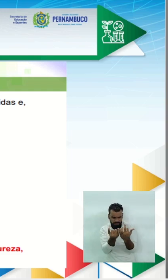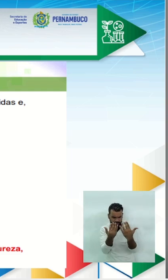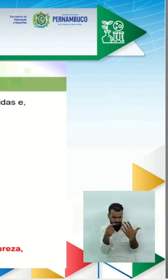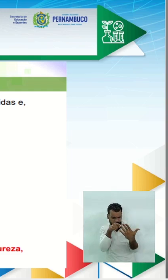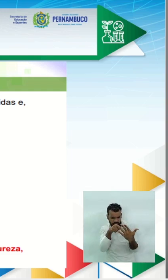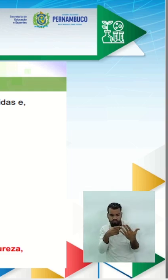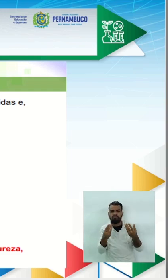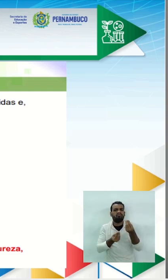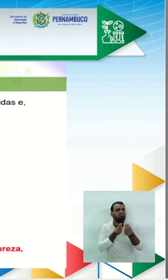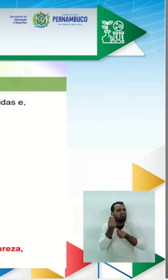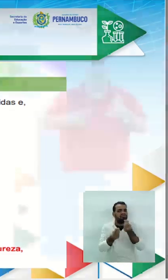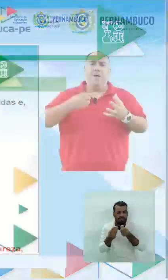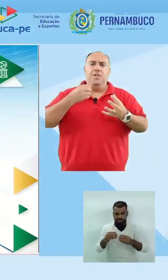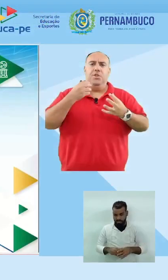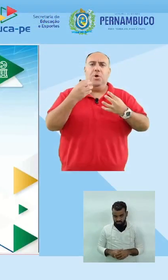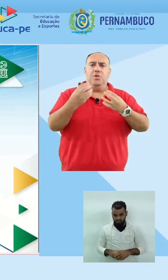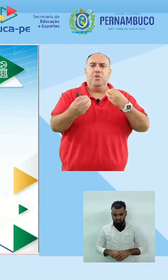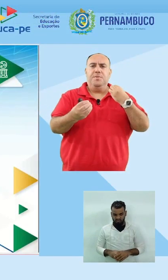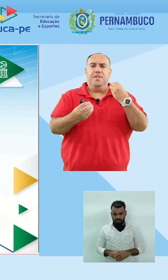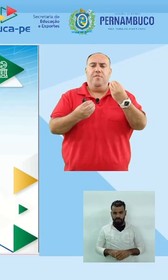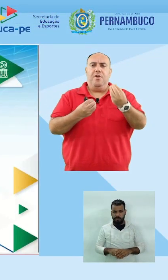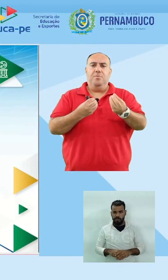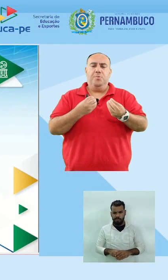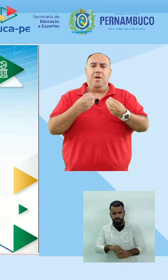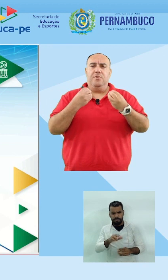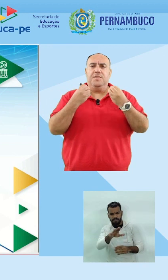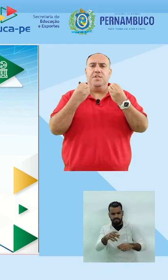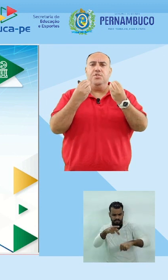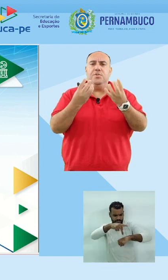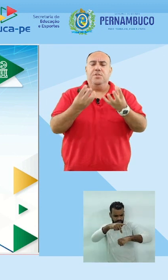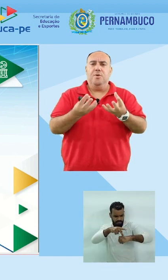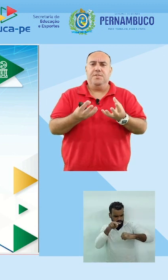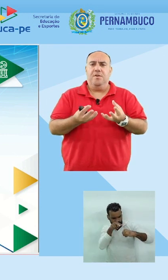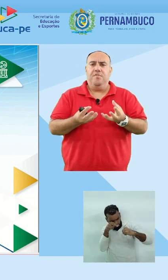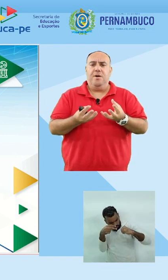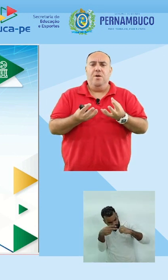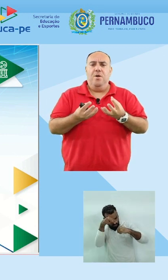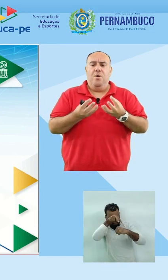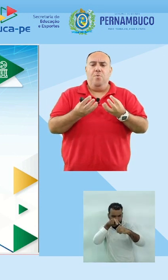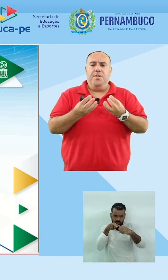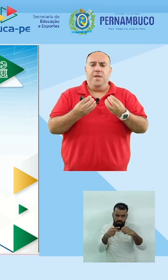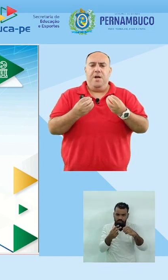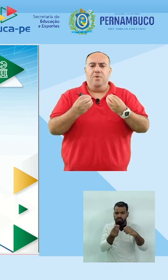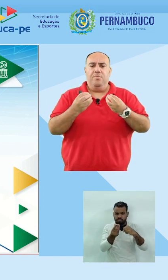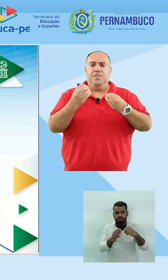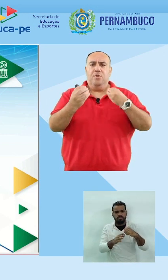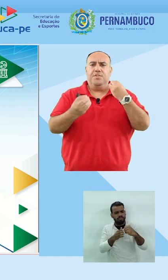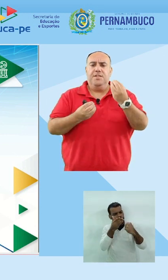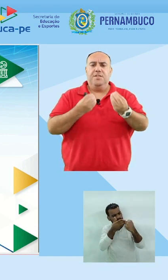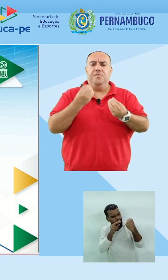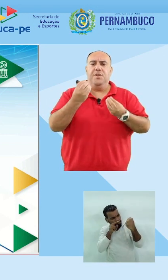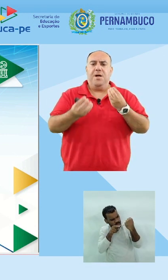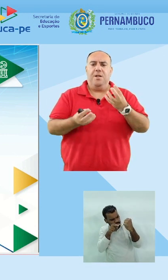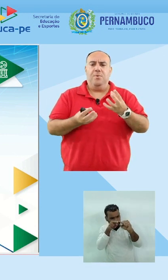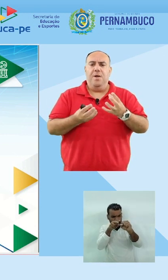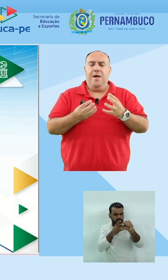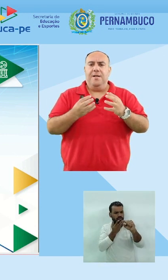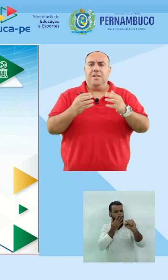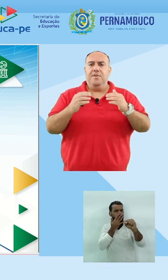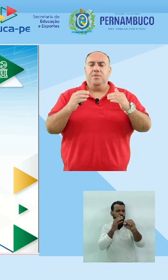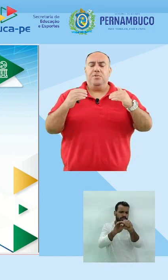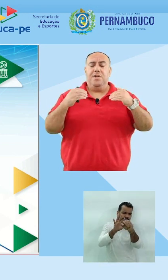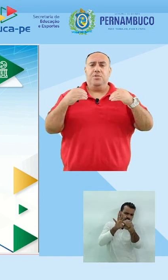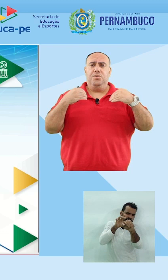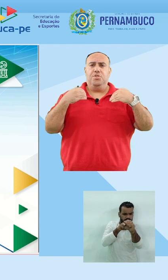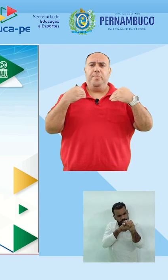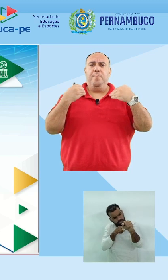que o formam. Então, para nós observarmos, para você, estudante, observar um mineral, você consegue identificá-lo